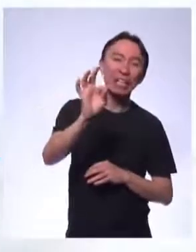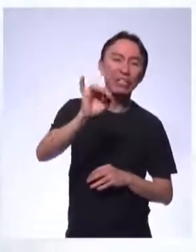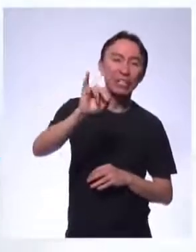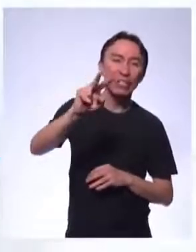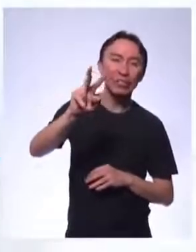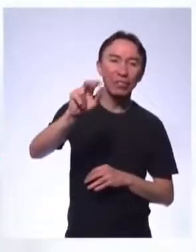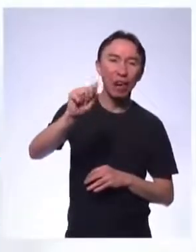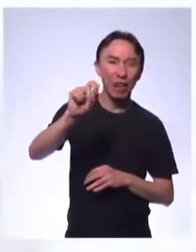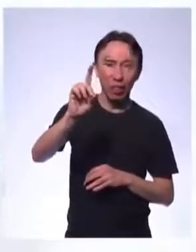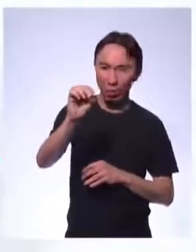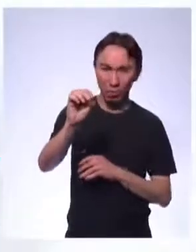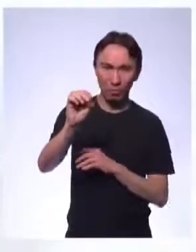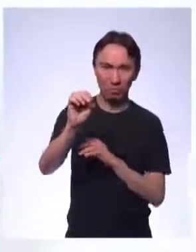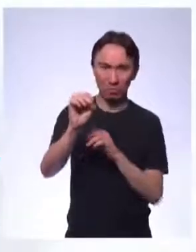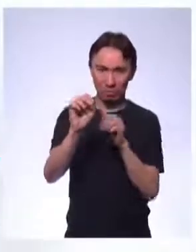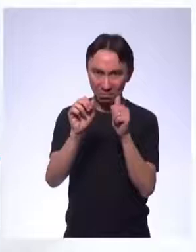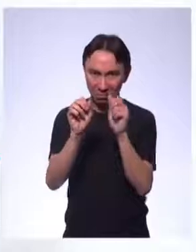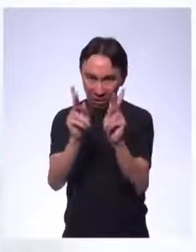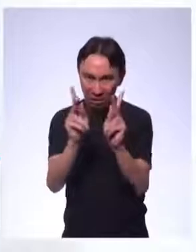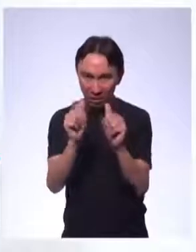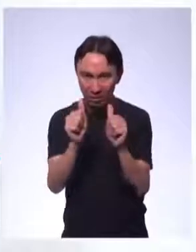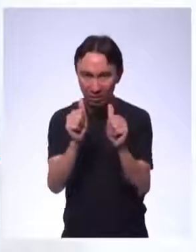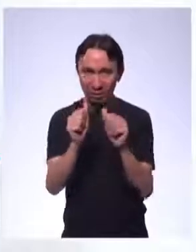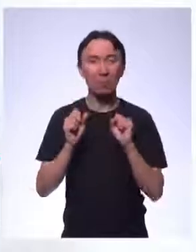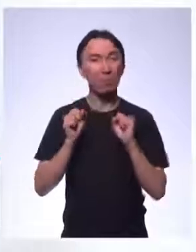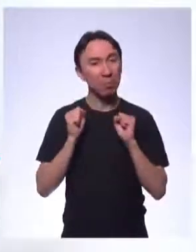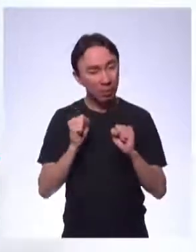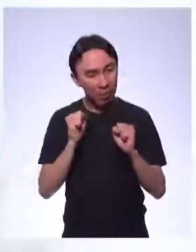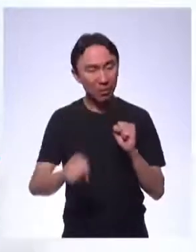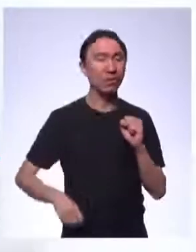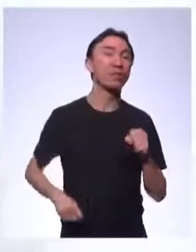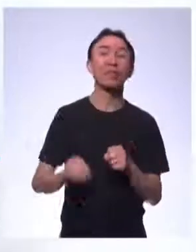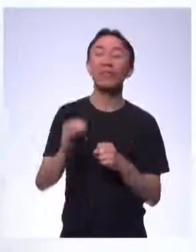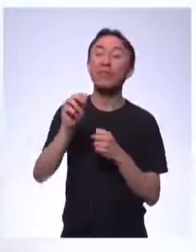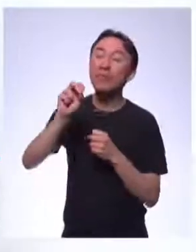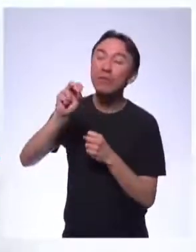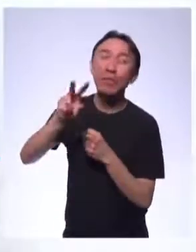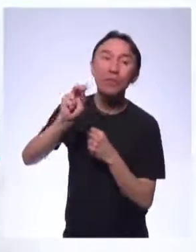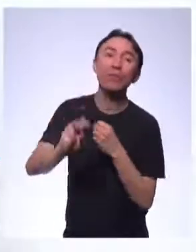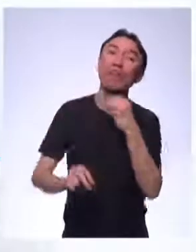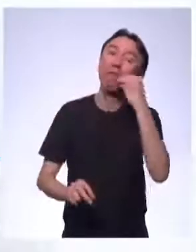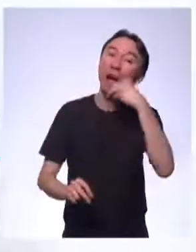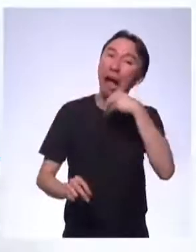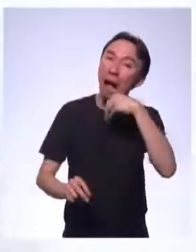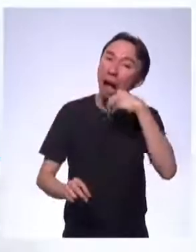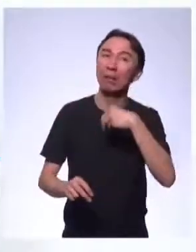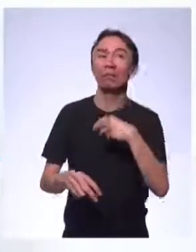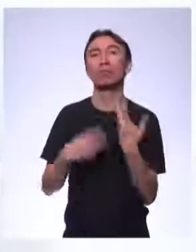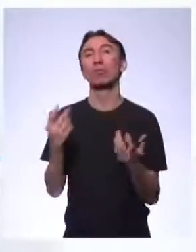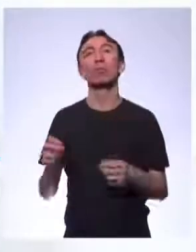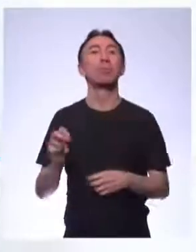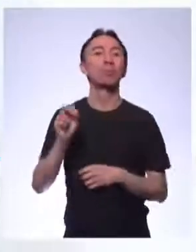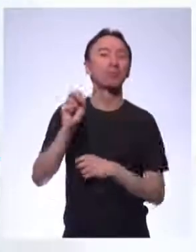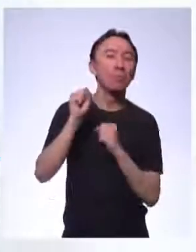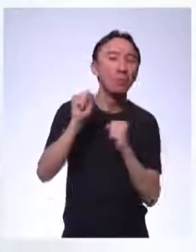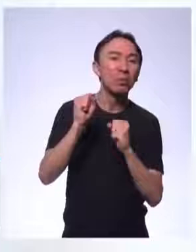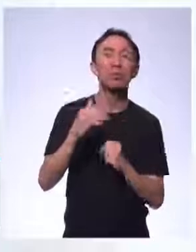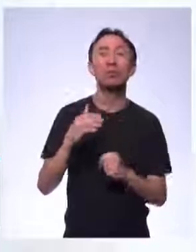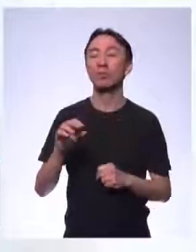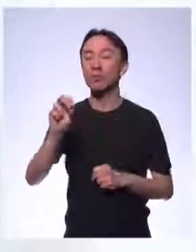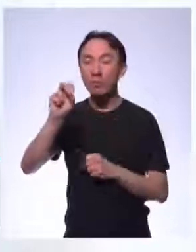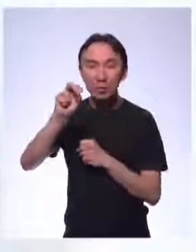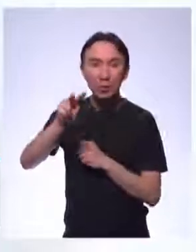bactéria ela pode estar morta. Tudo bem? Então eu posso ter o vírus enfraquecido, eu posso ter o vírus inativado, eu posso ter uma